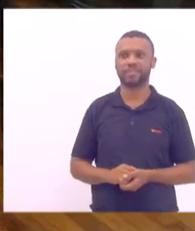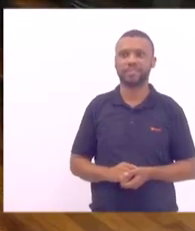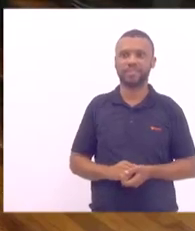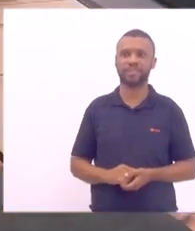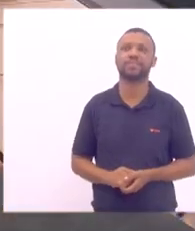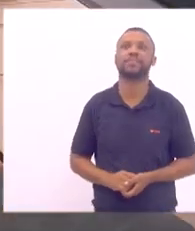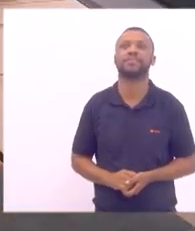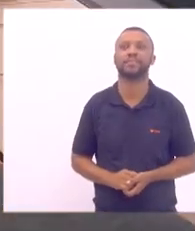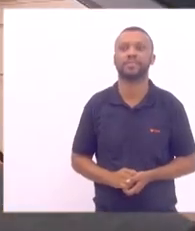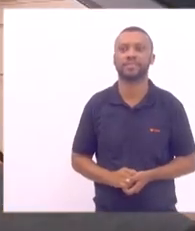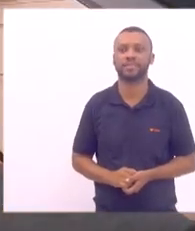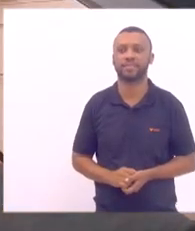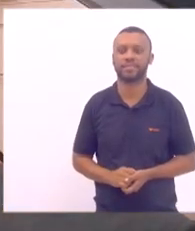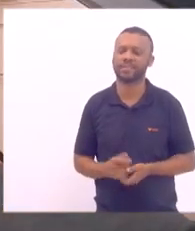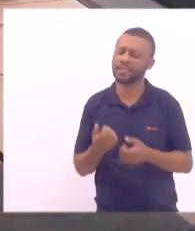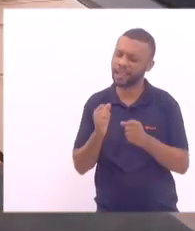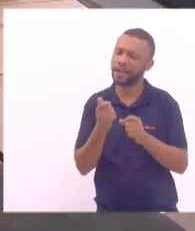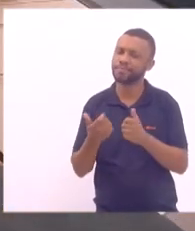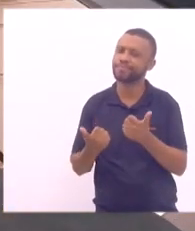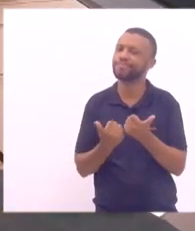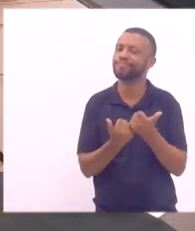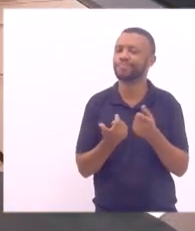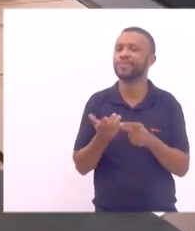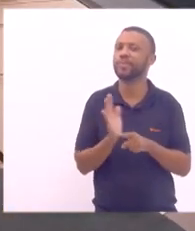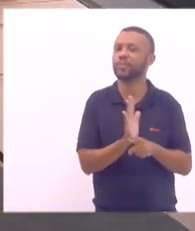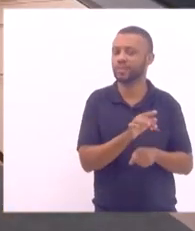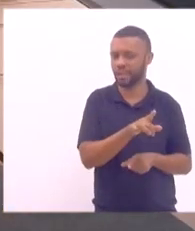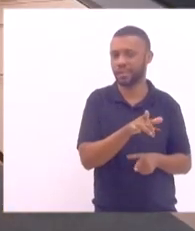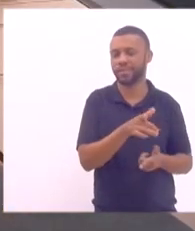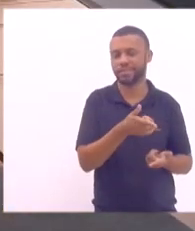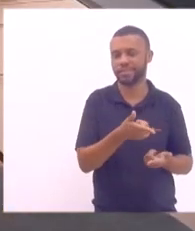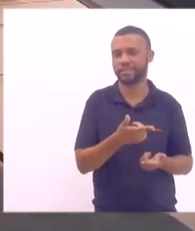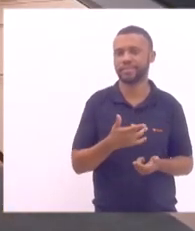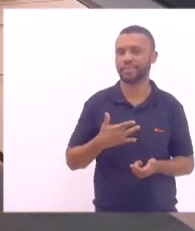Tá com a cabeça. Dá um desconto a ele hoje.